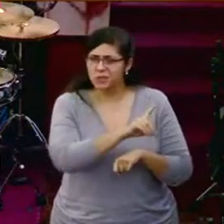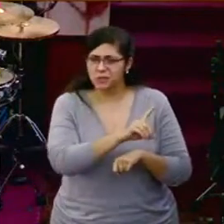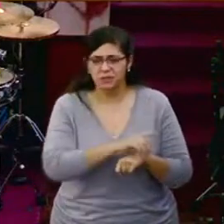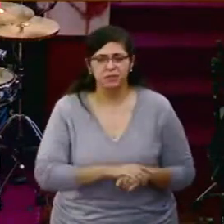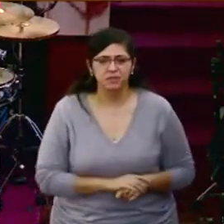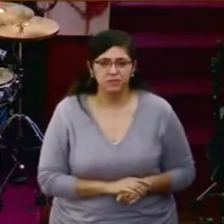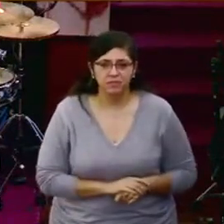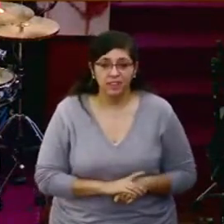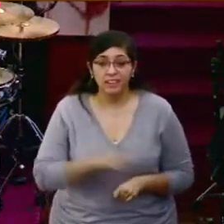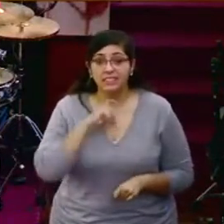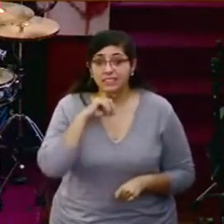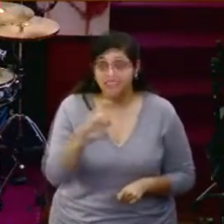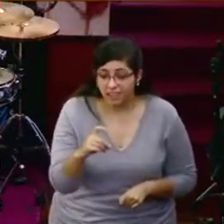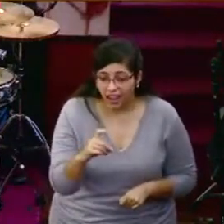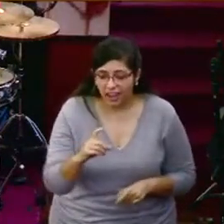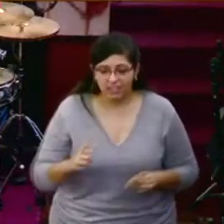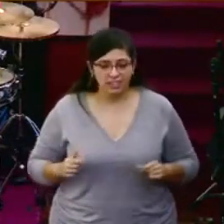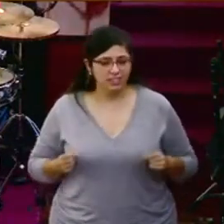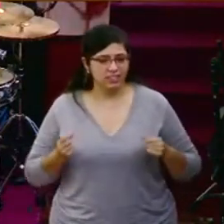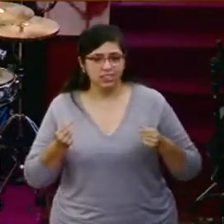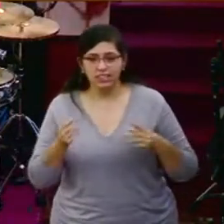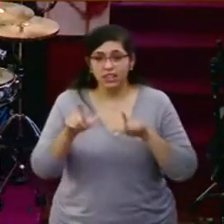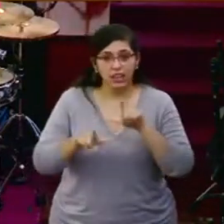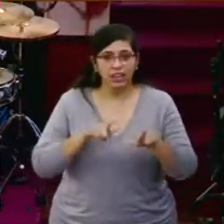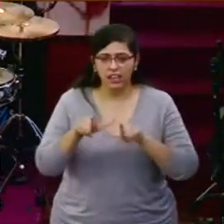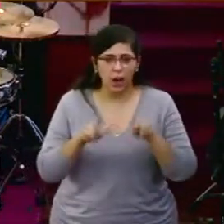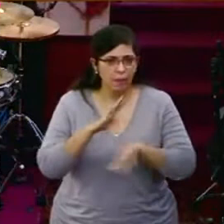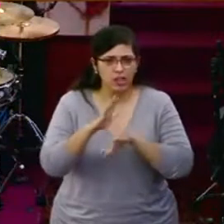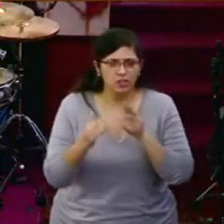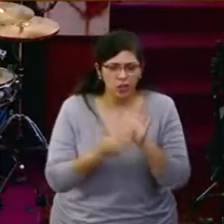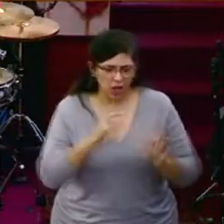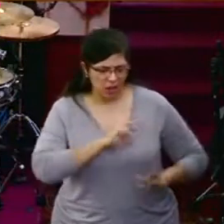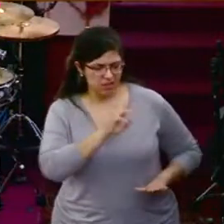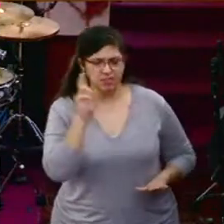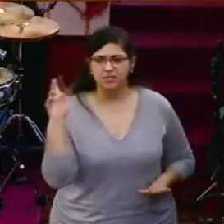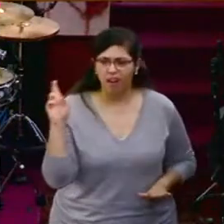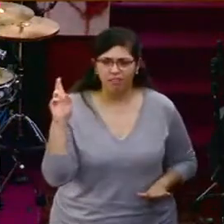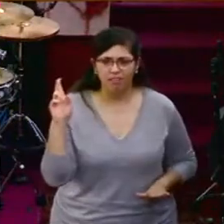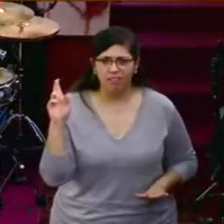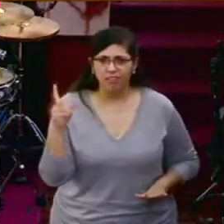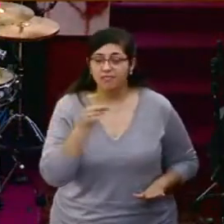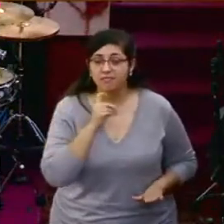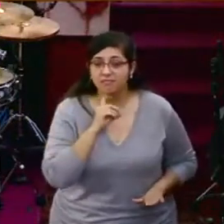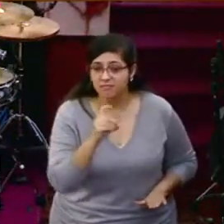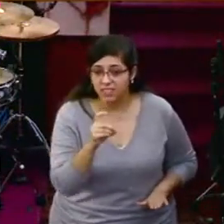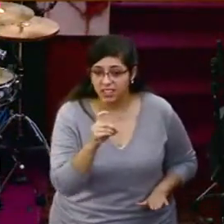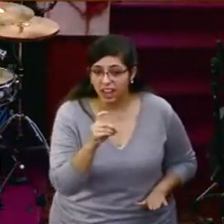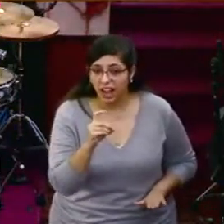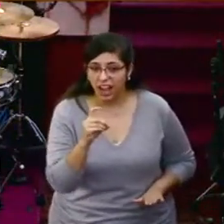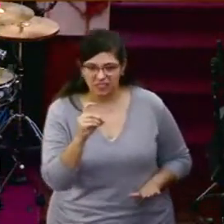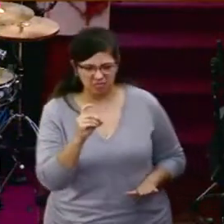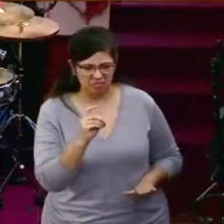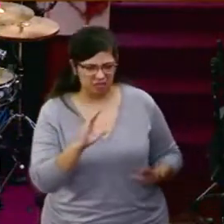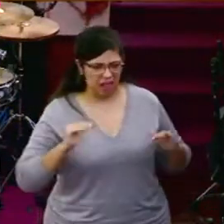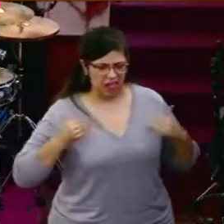das forças econômicas sociais das forças religiosas da região teve prazer no nascimento da